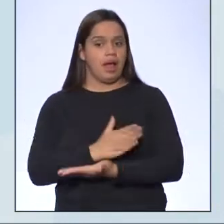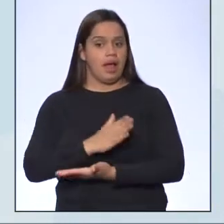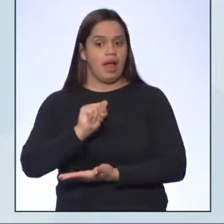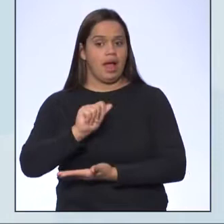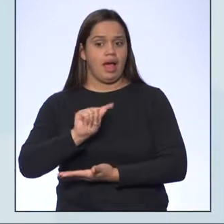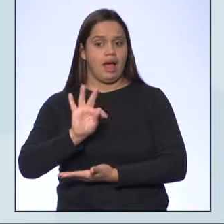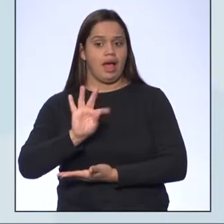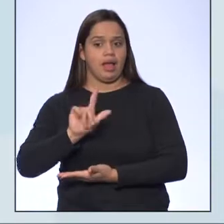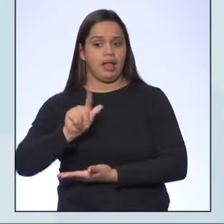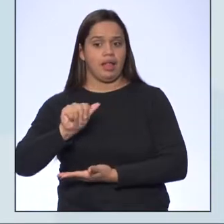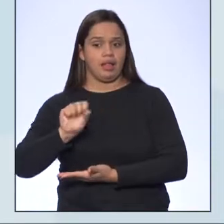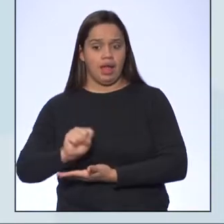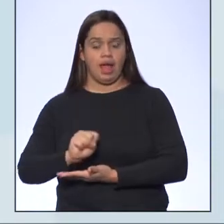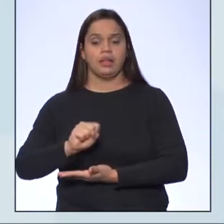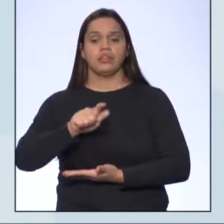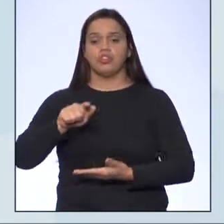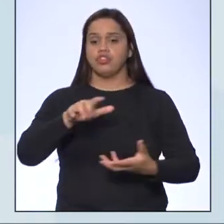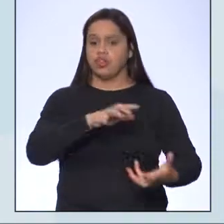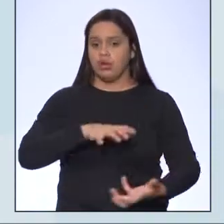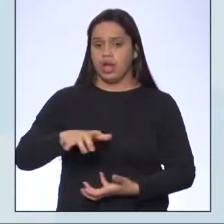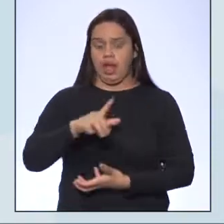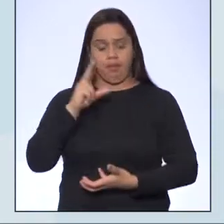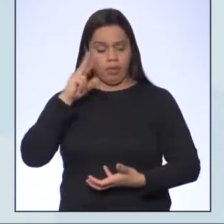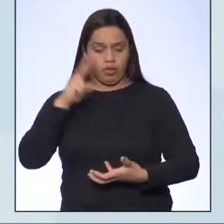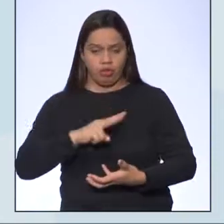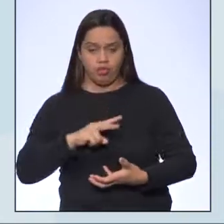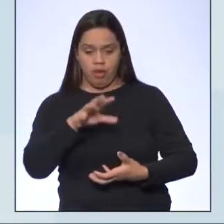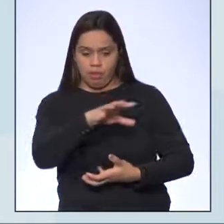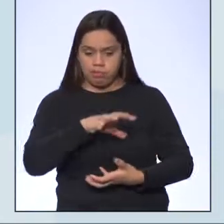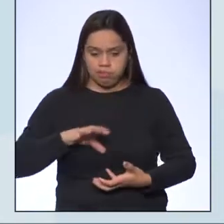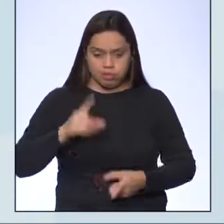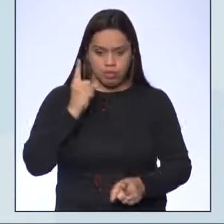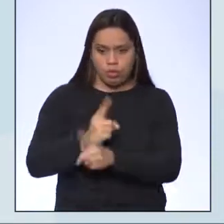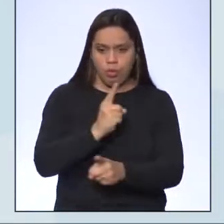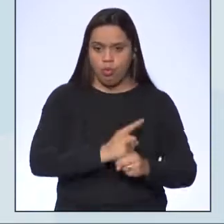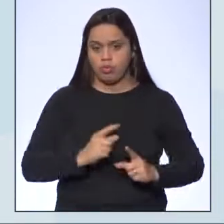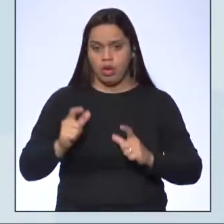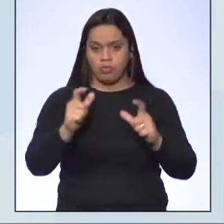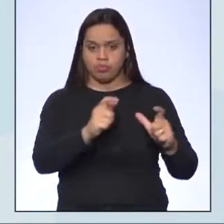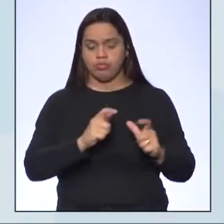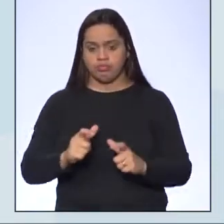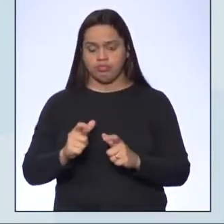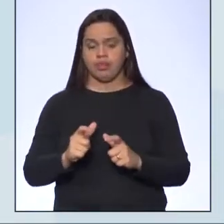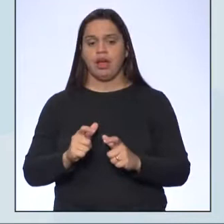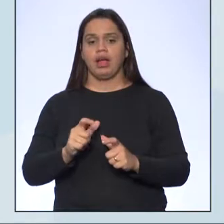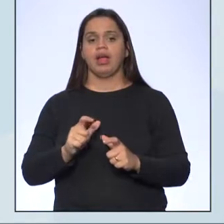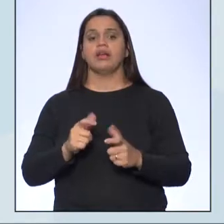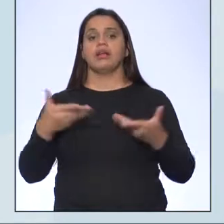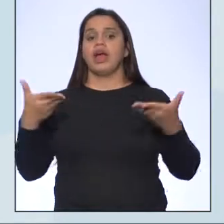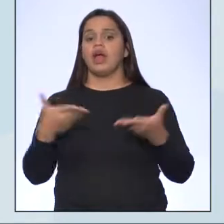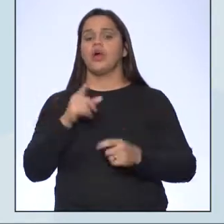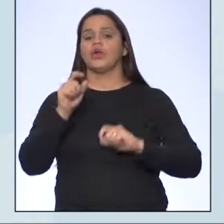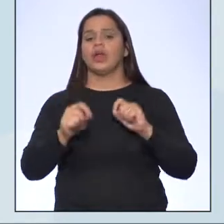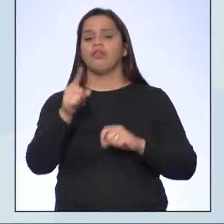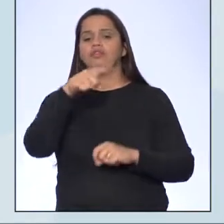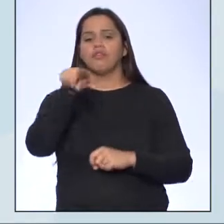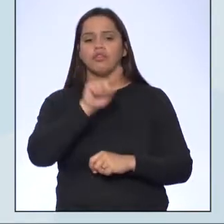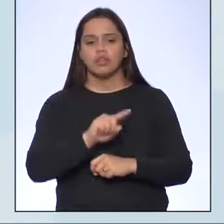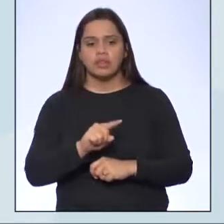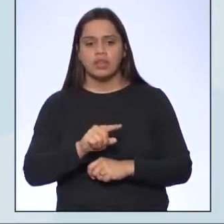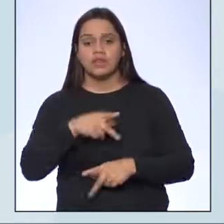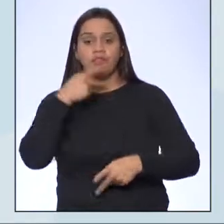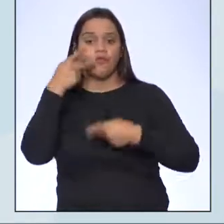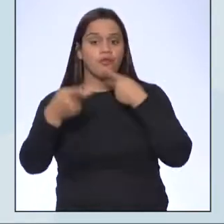a localização, né, dos países que a gente está aqui mencionando. E agora, comente a situação do